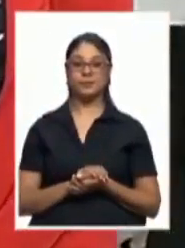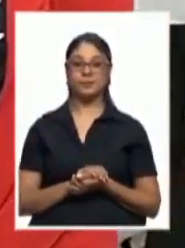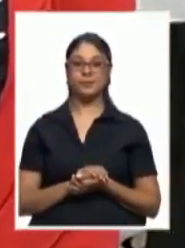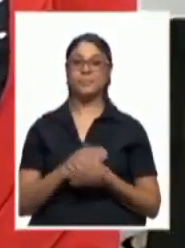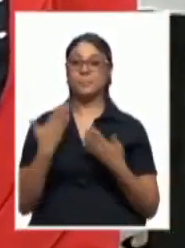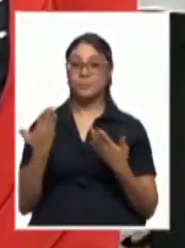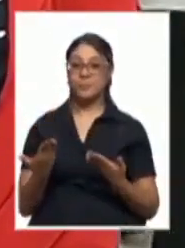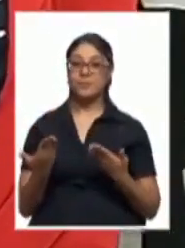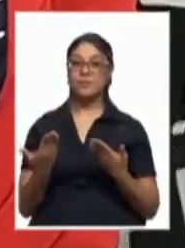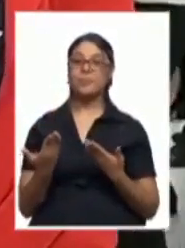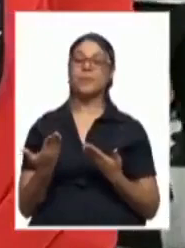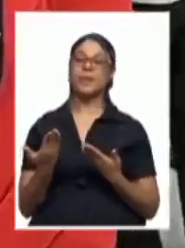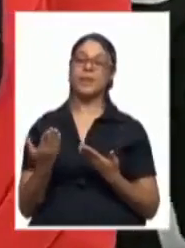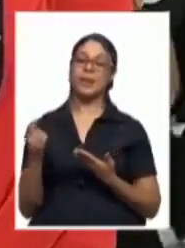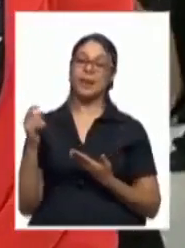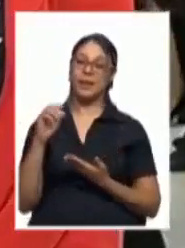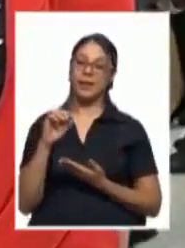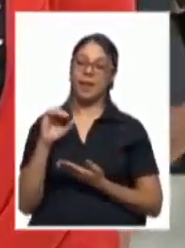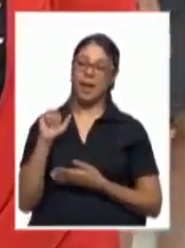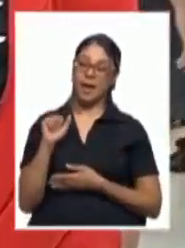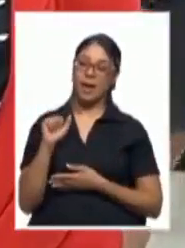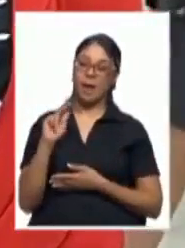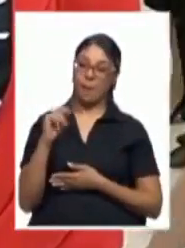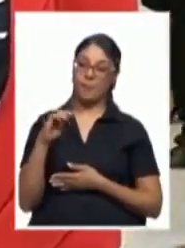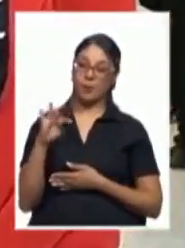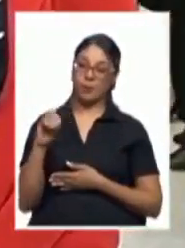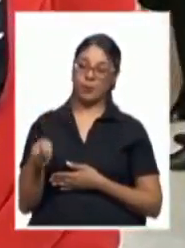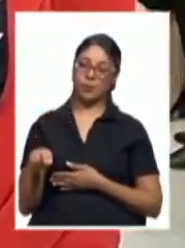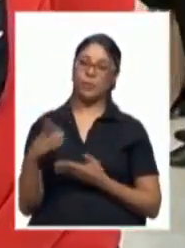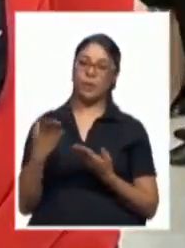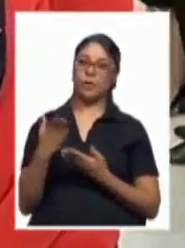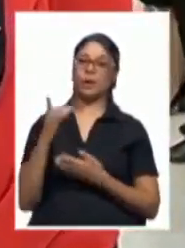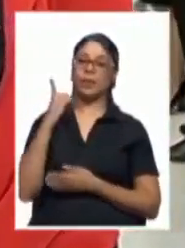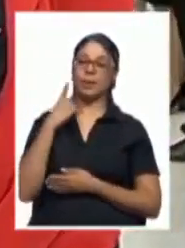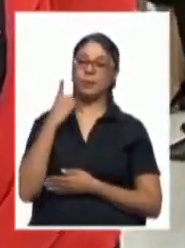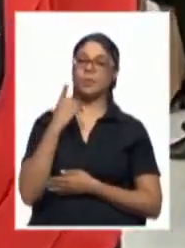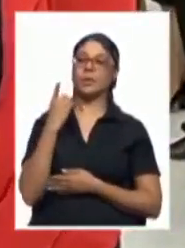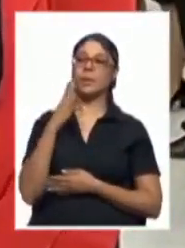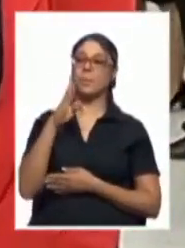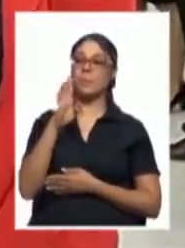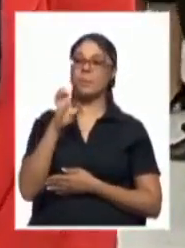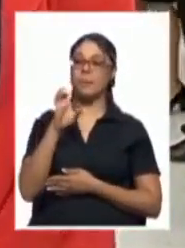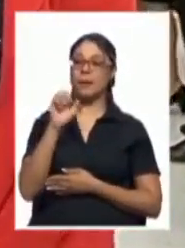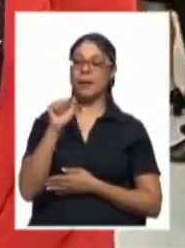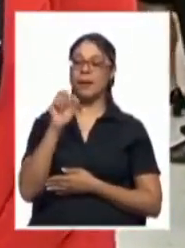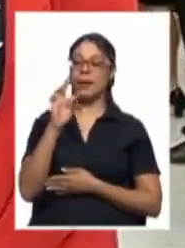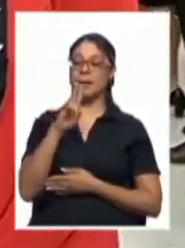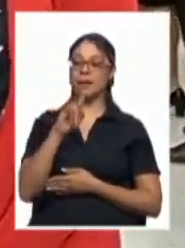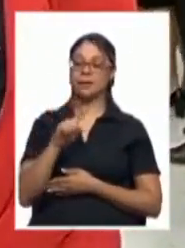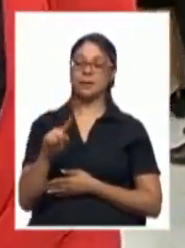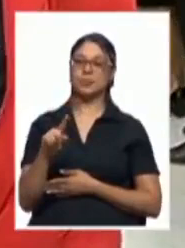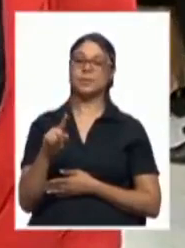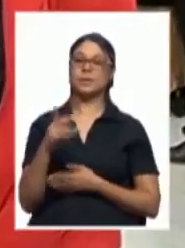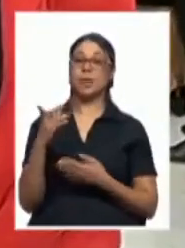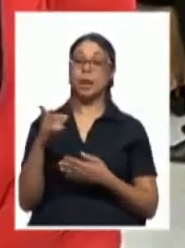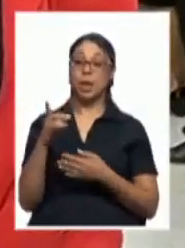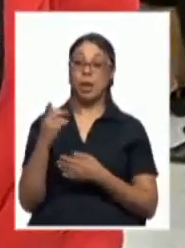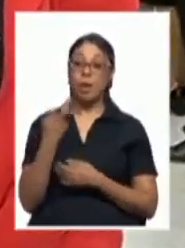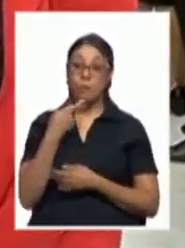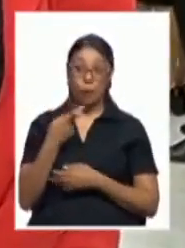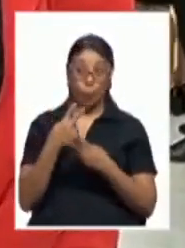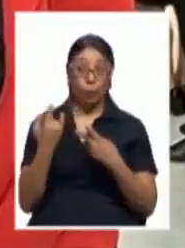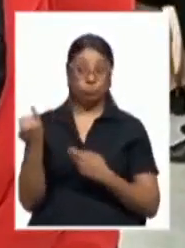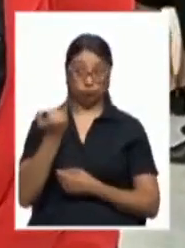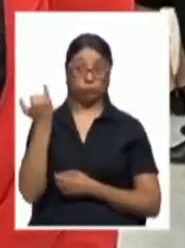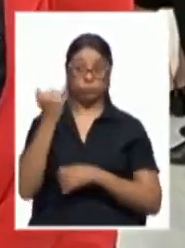Pois é, Hamilton, a gente está aqui agora com a deputada Beatriz Cerqueira, do PT, e ela trouxe uma informação importante,